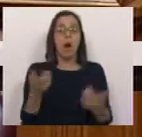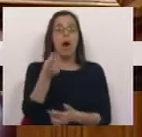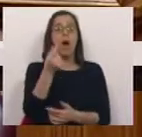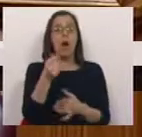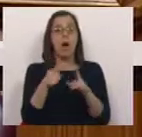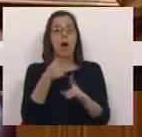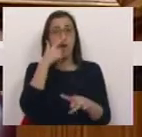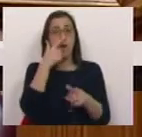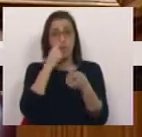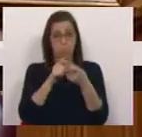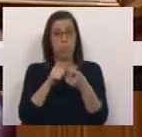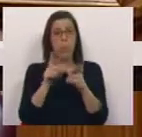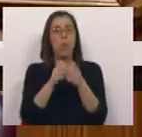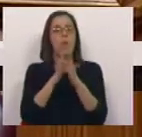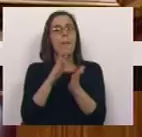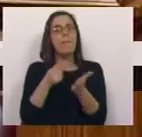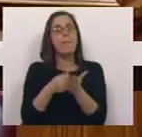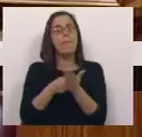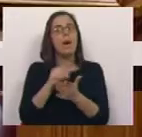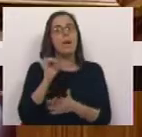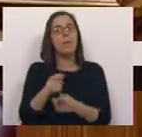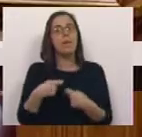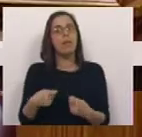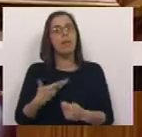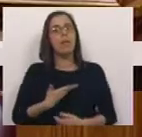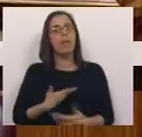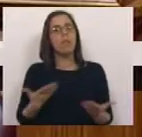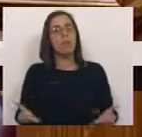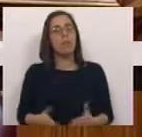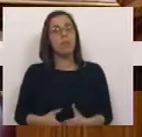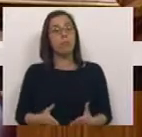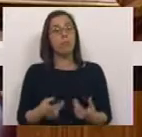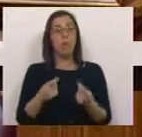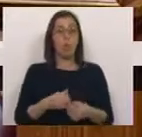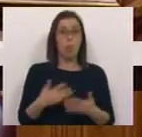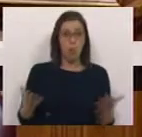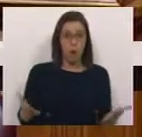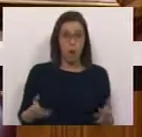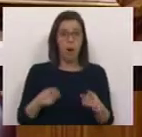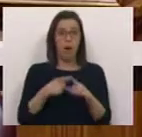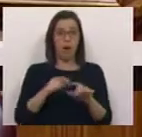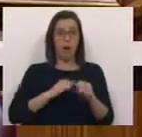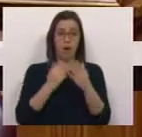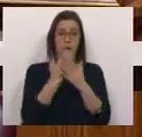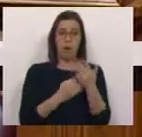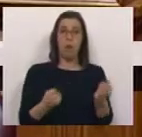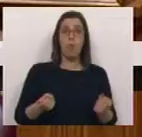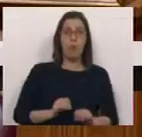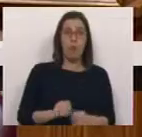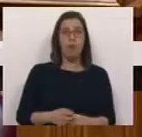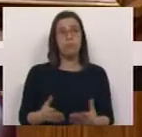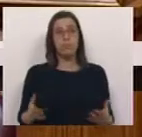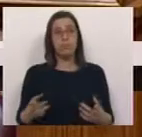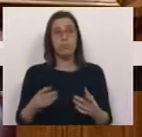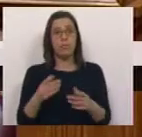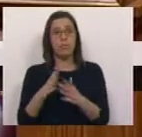que, o pouco que há, é todo para pagar os encargos da dívida. Ora, se não há dinheiro para canalizar para a nossa economia, então